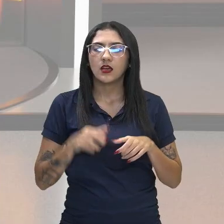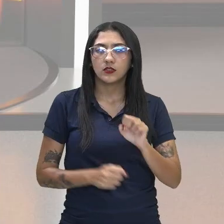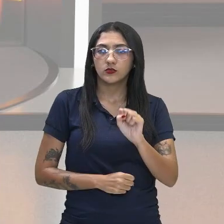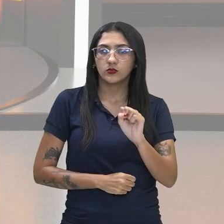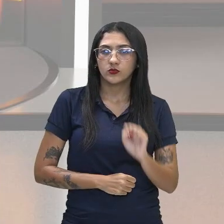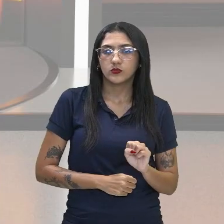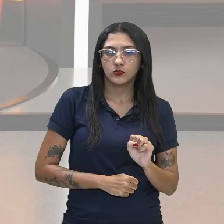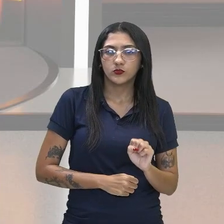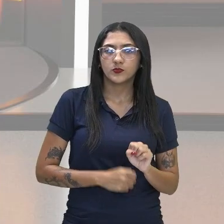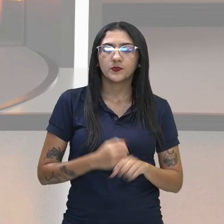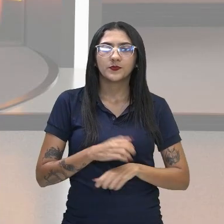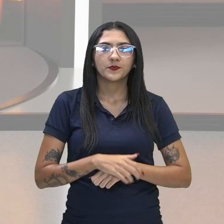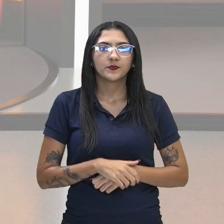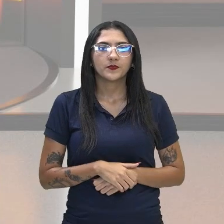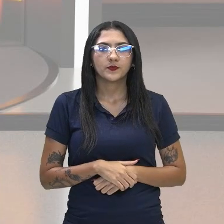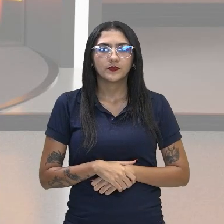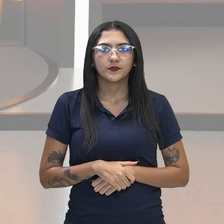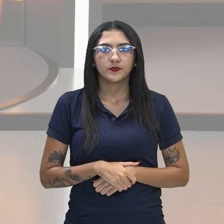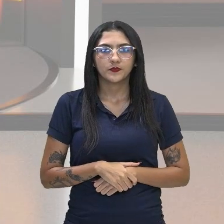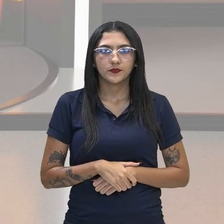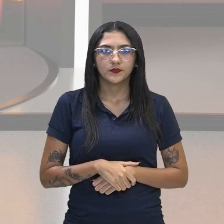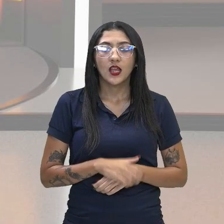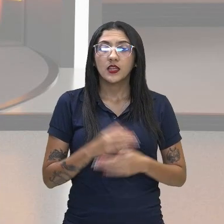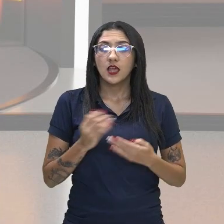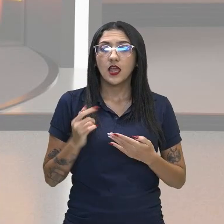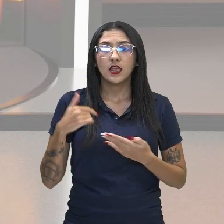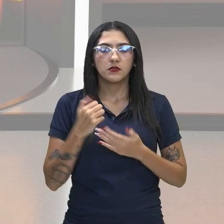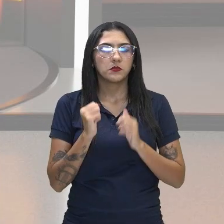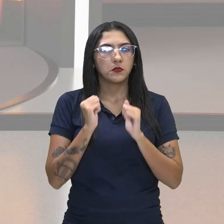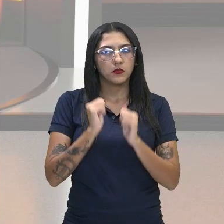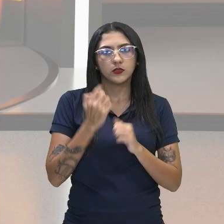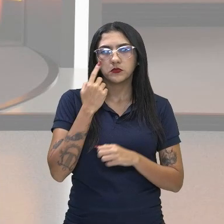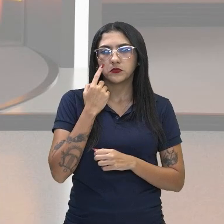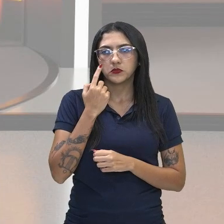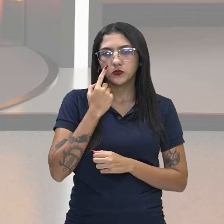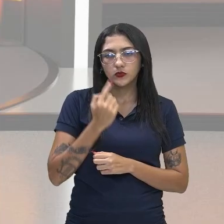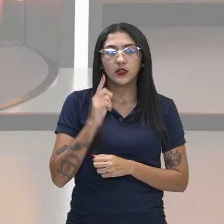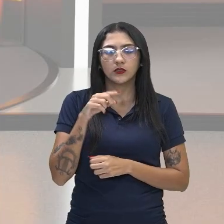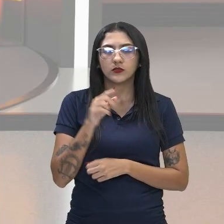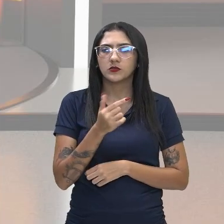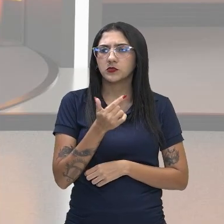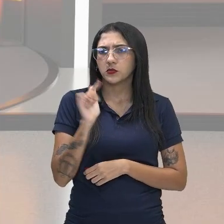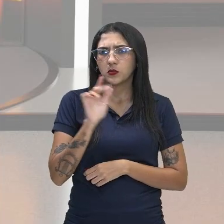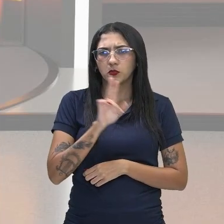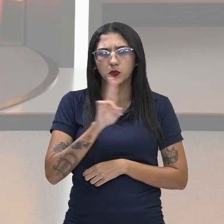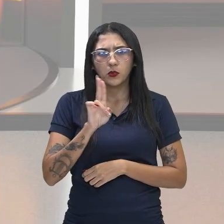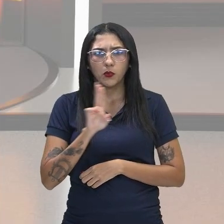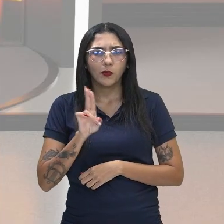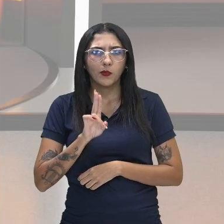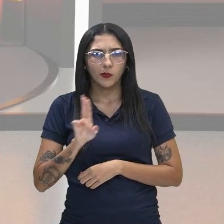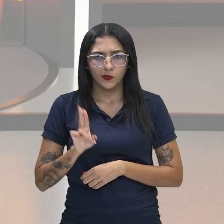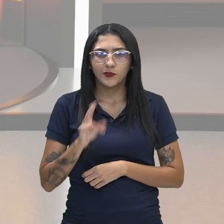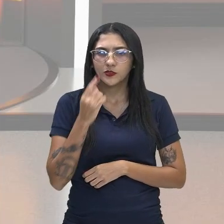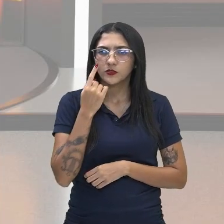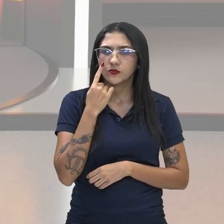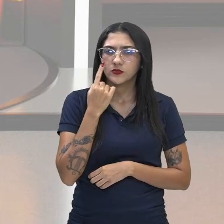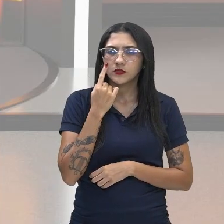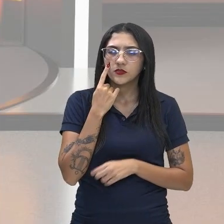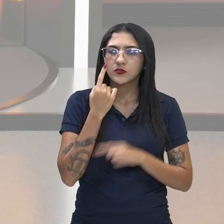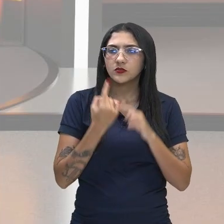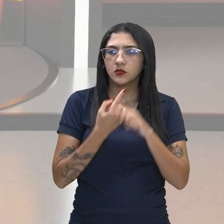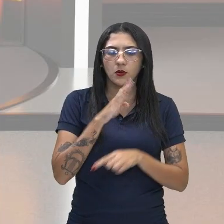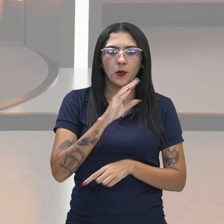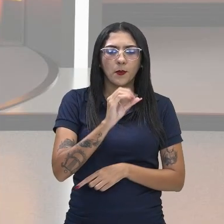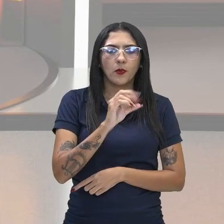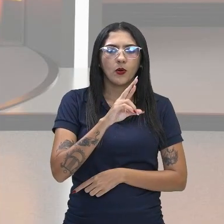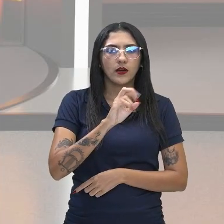hemisfério sul. E aí, a gente pode observar também com aquelas outras denominações, né, de setentrional, meridional, austral